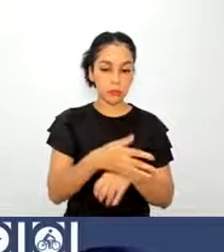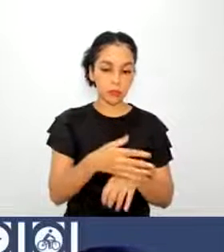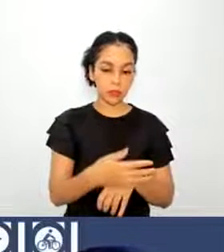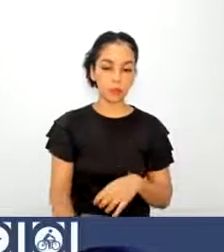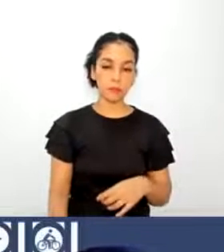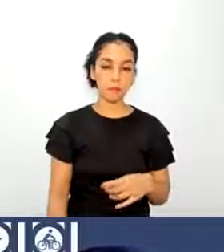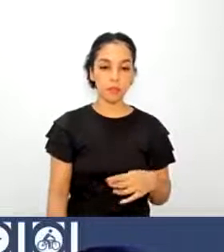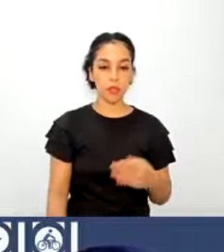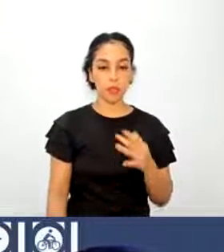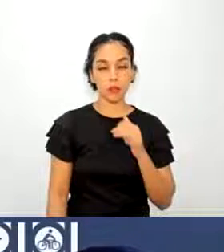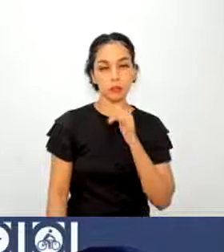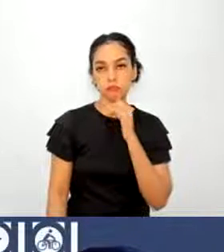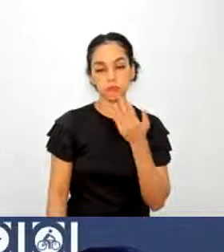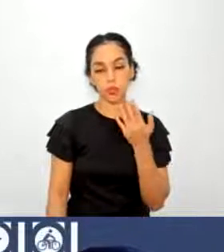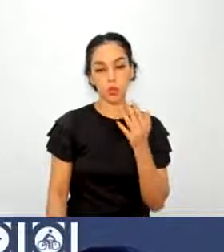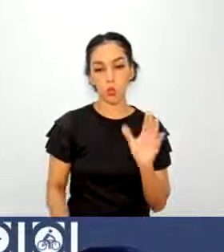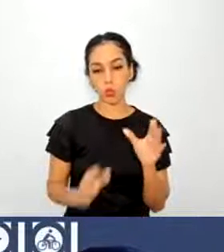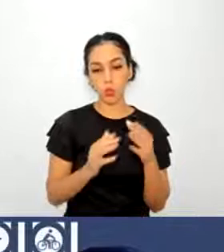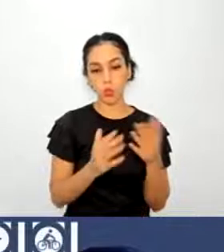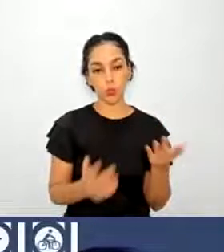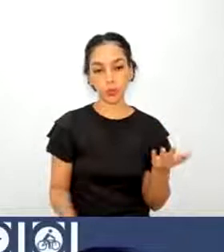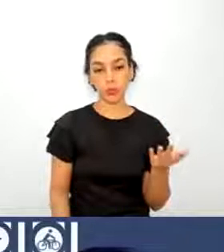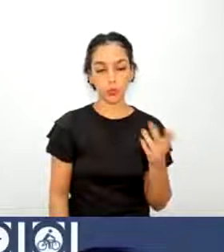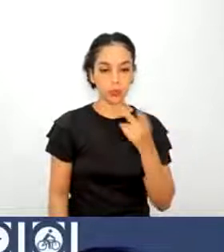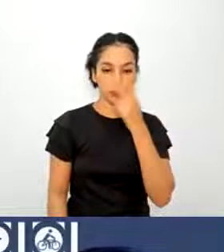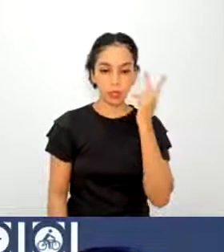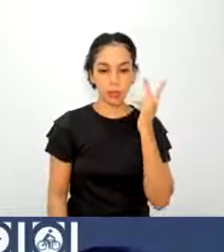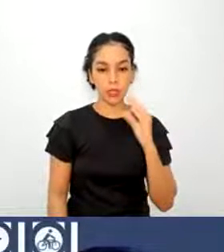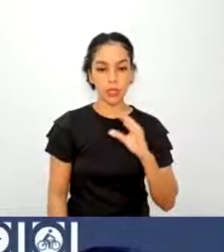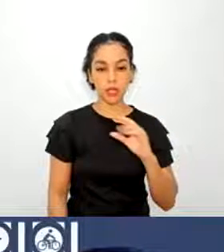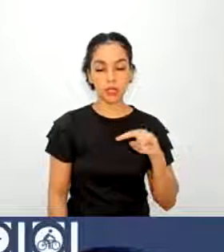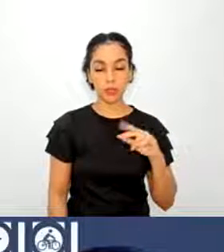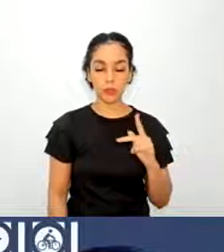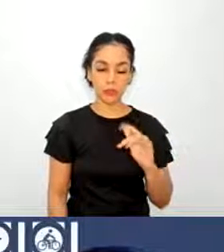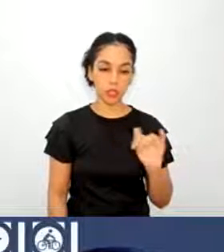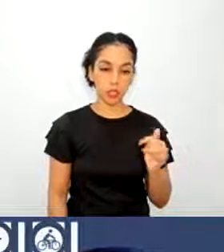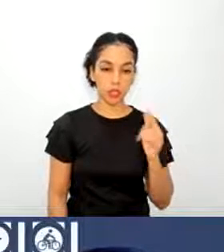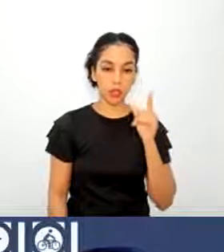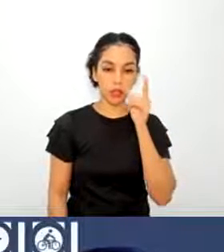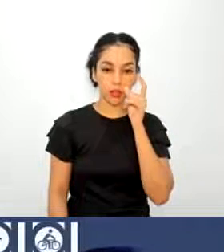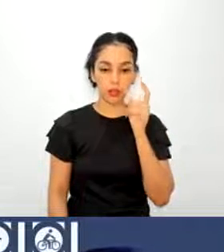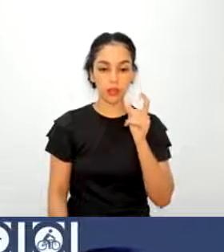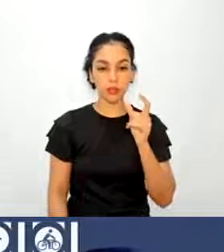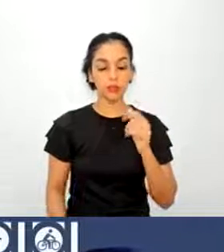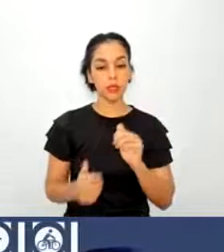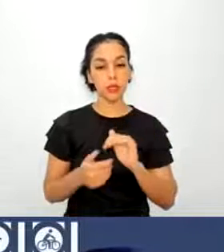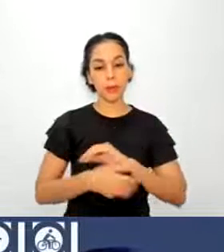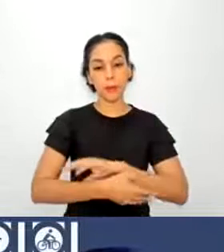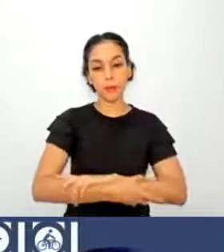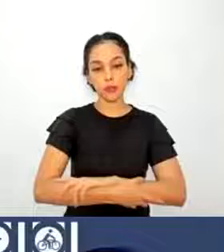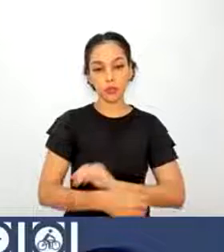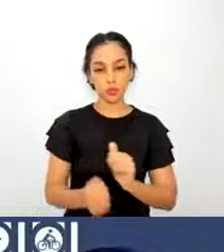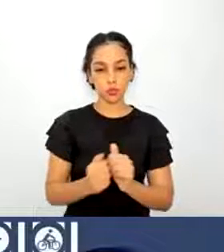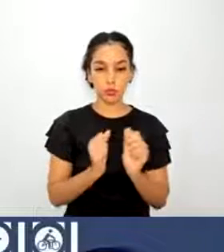de grupos e atores, ou sei lá, CNPJs que tenham interesse em fazer alguma parceria com o poder